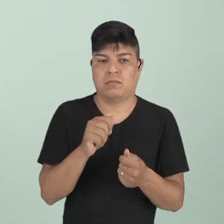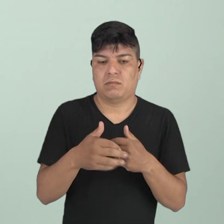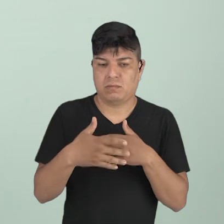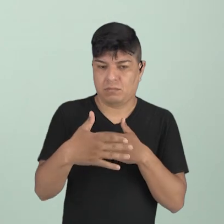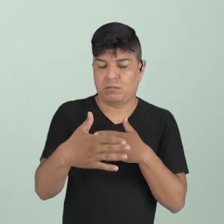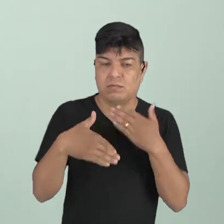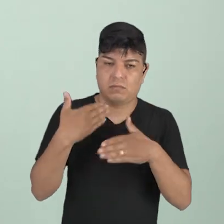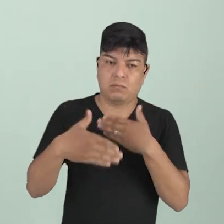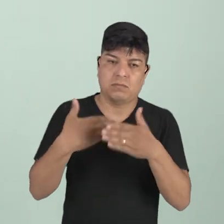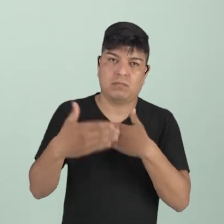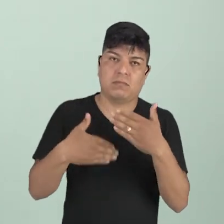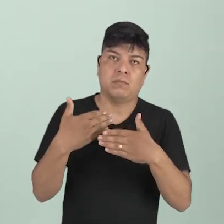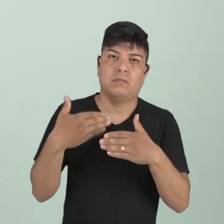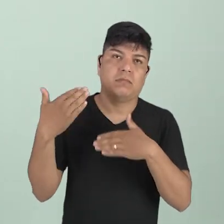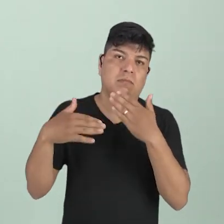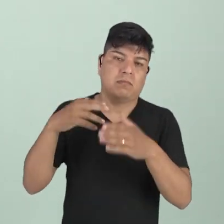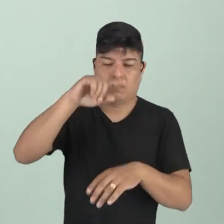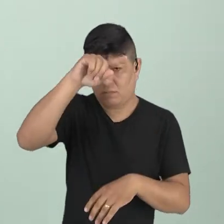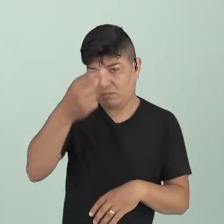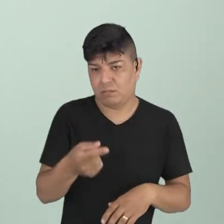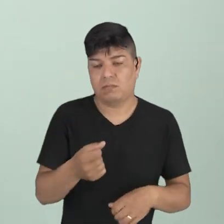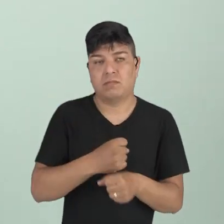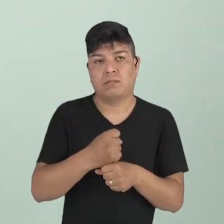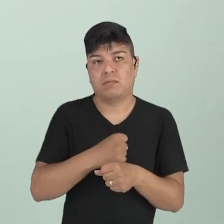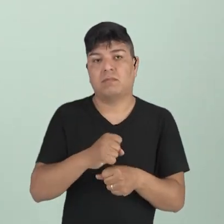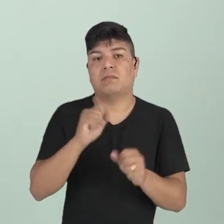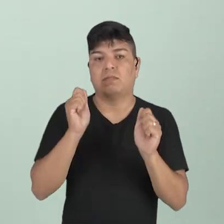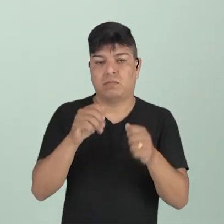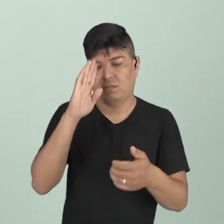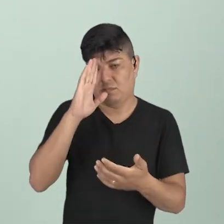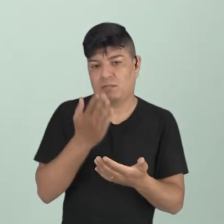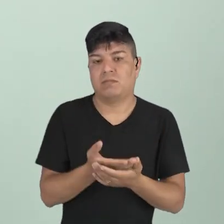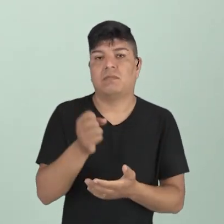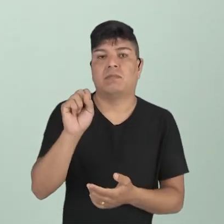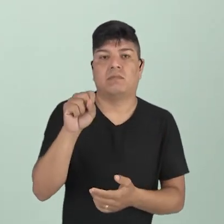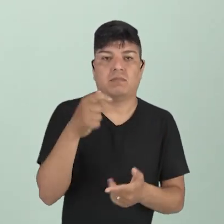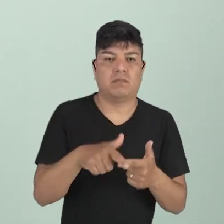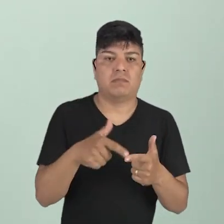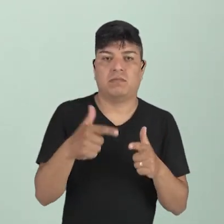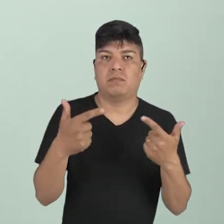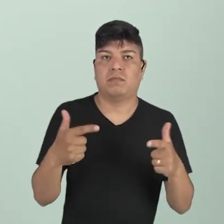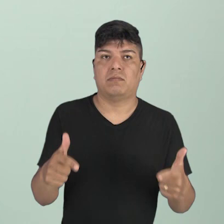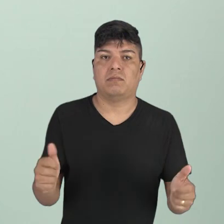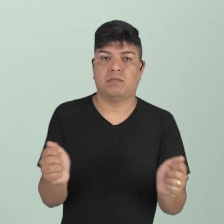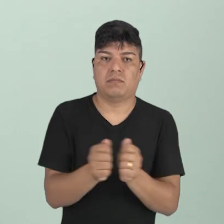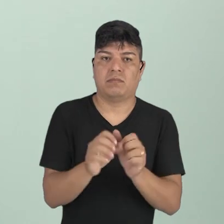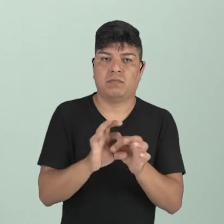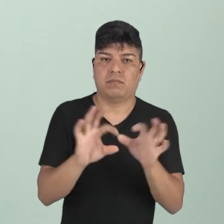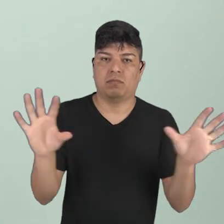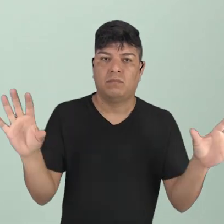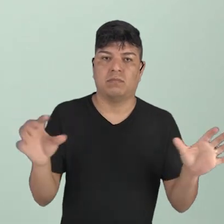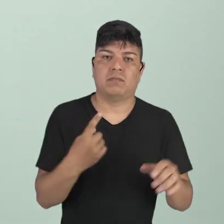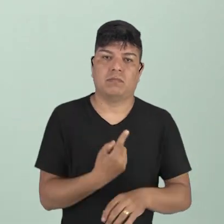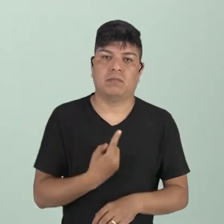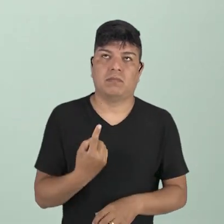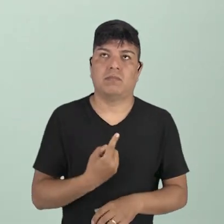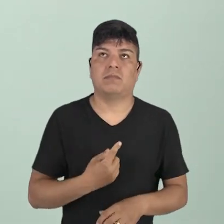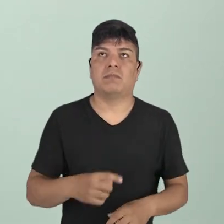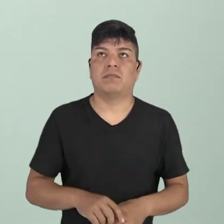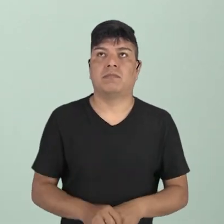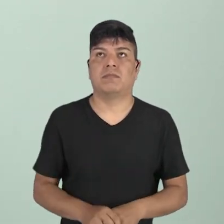eles evoluíram em um processo de milhões de anos. Mas você pode acreditar no criacionismo sem nenhum problema, faz parte da sua liberdade individual,